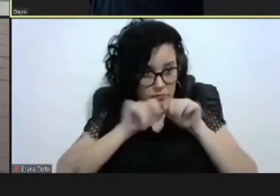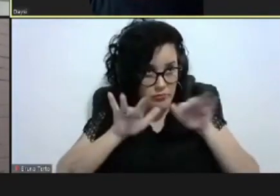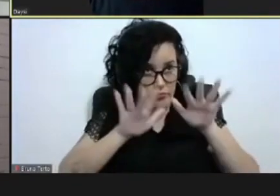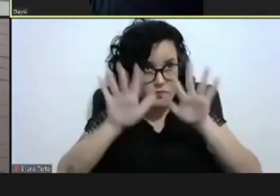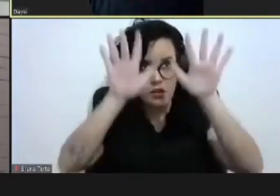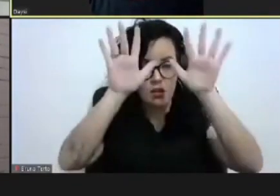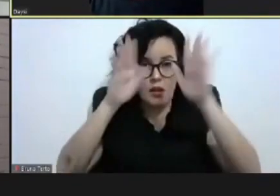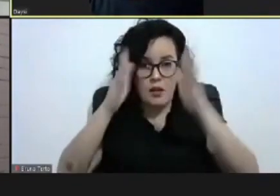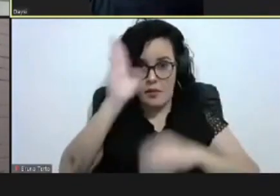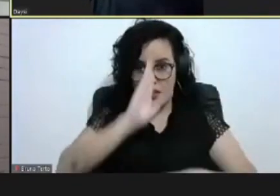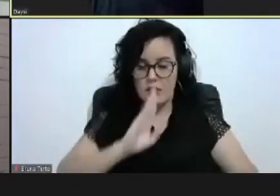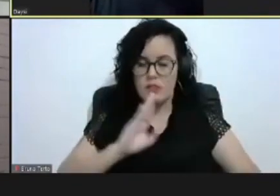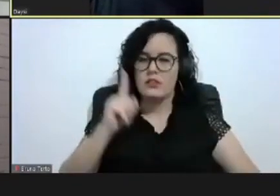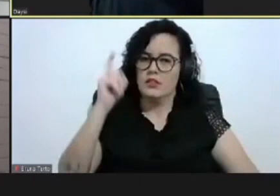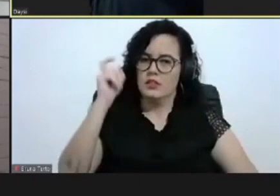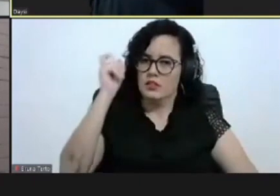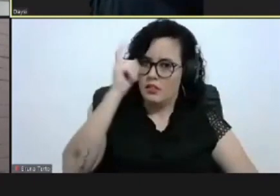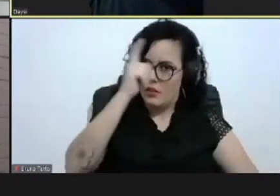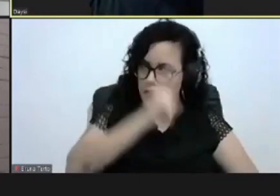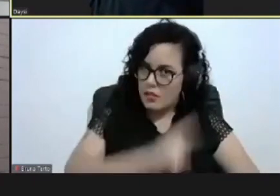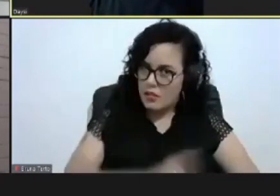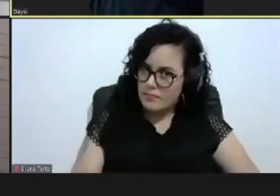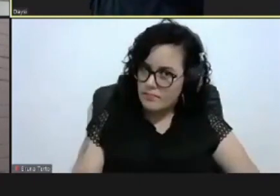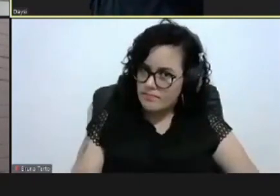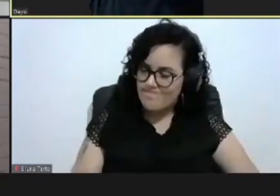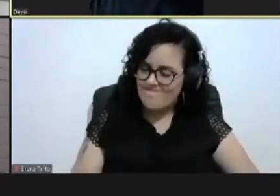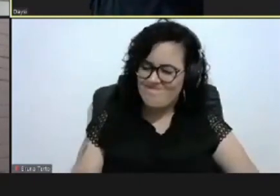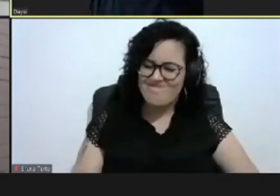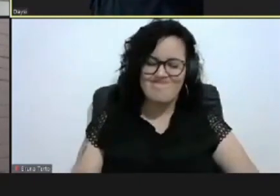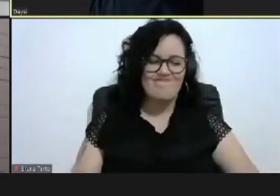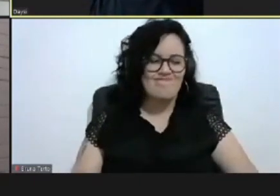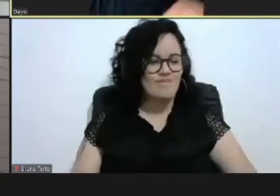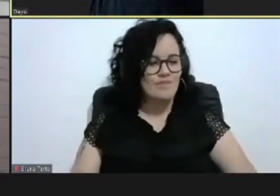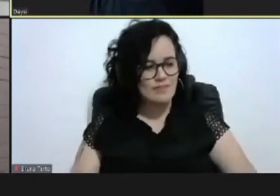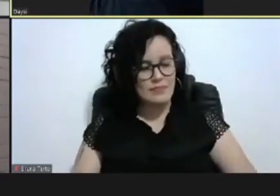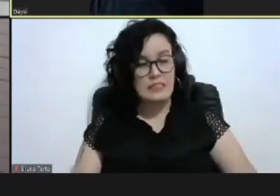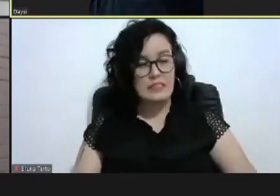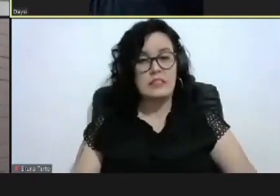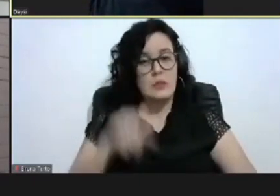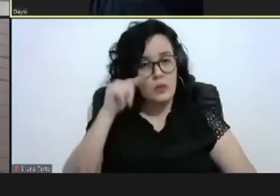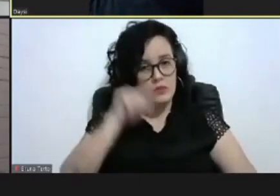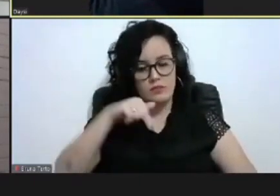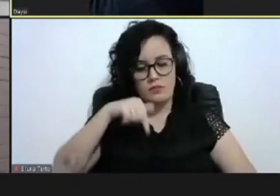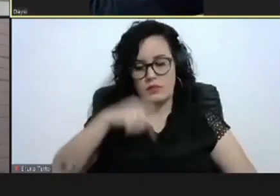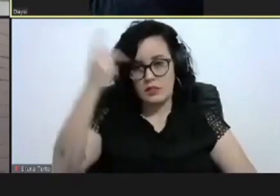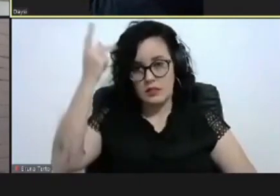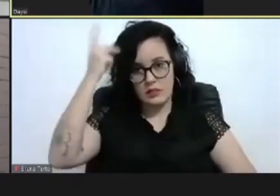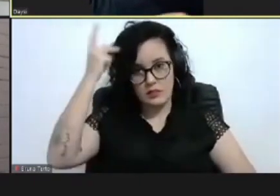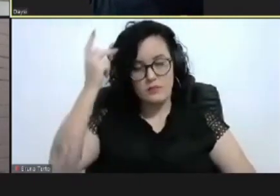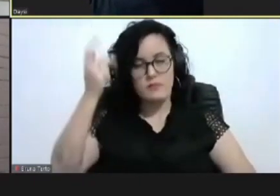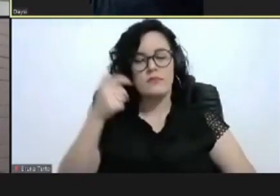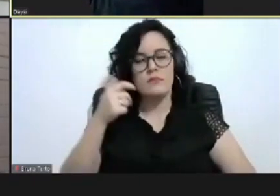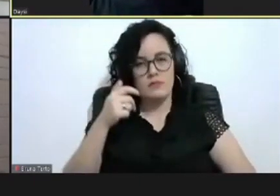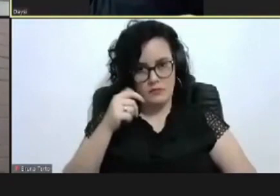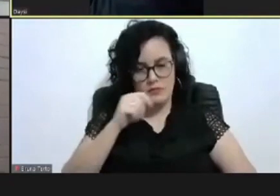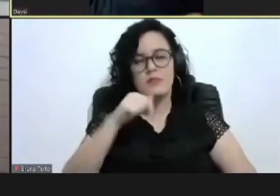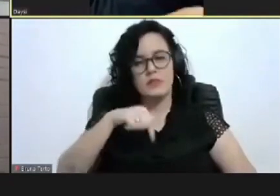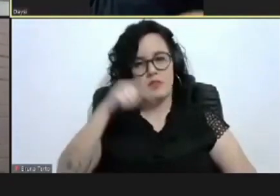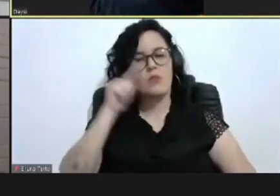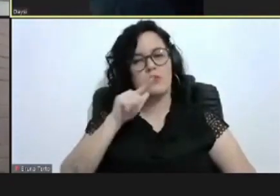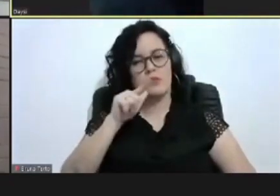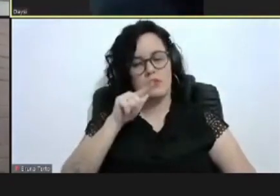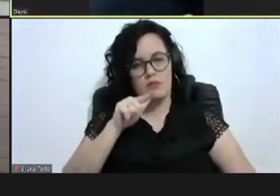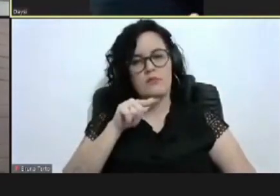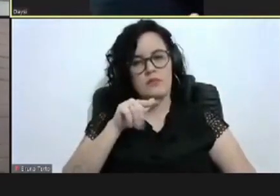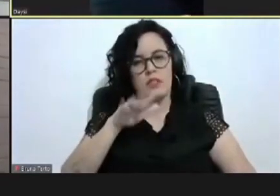muito difícil. A gente fez assim, a gente conseguiu um distribuidor em São Paulo, que atendeu as bancas da São Paulo e Grande